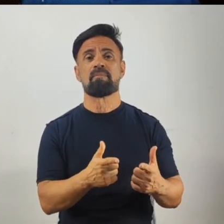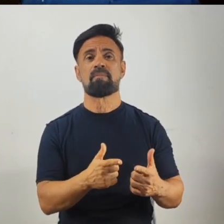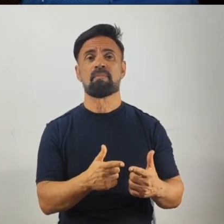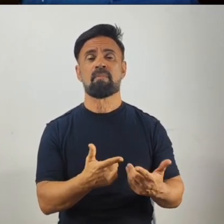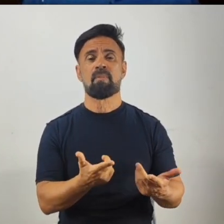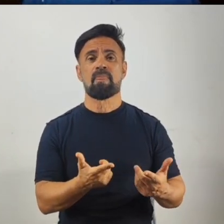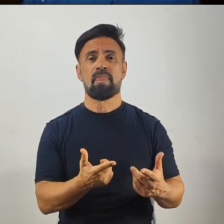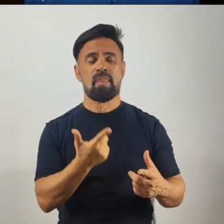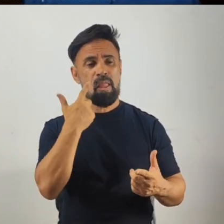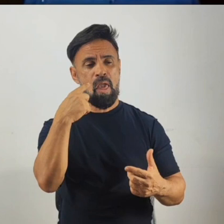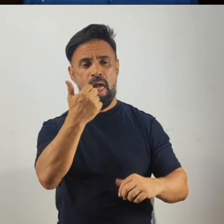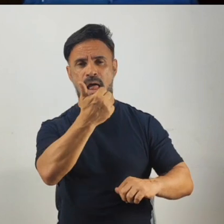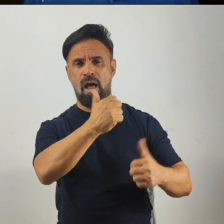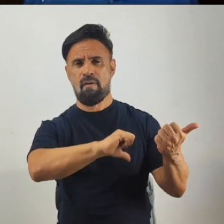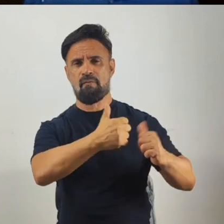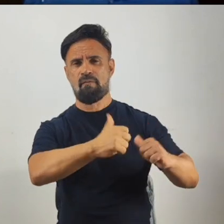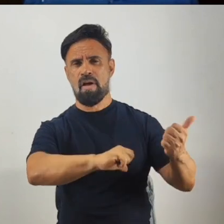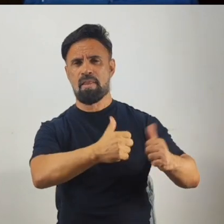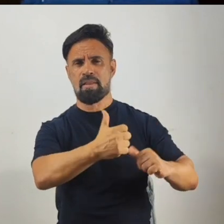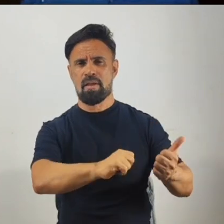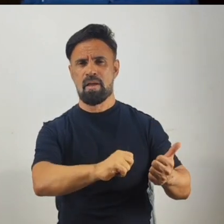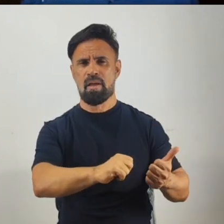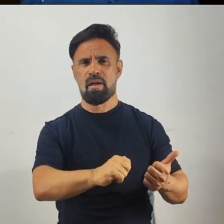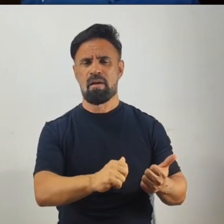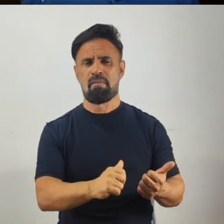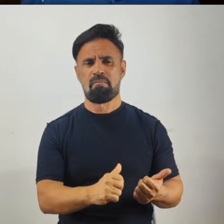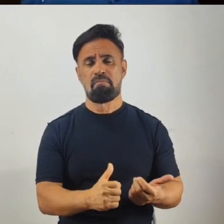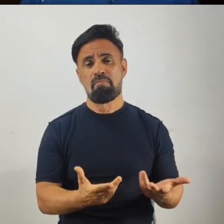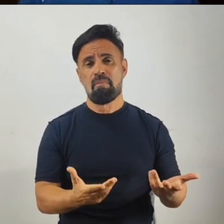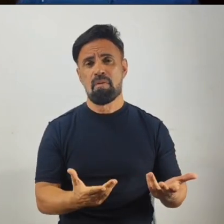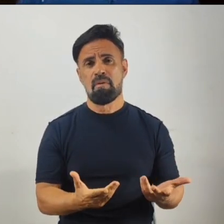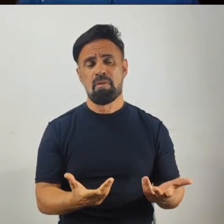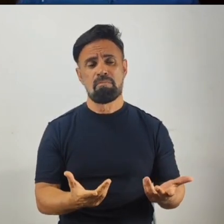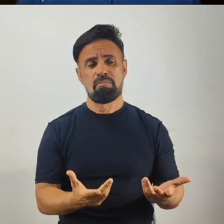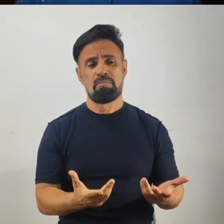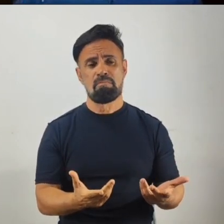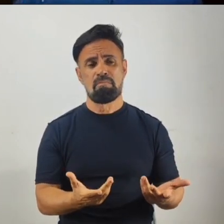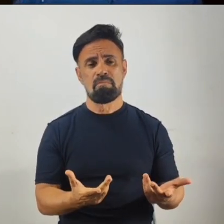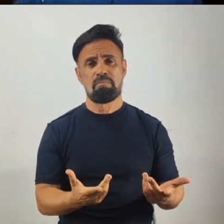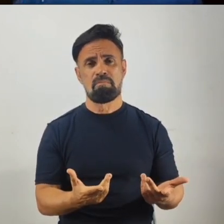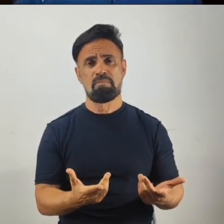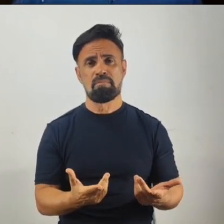passos específicos de avaliar o quanto aquilo